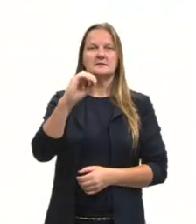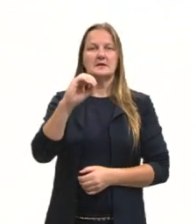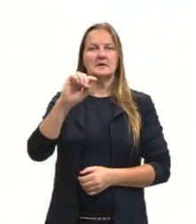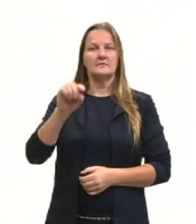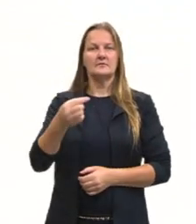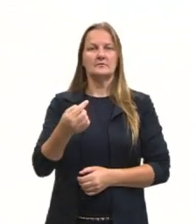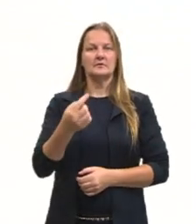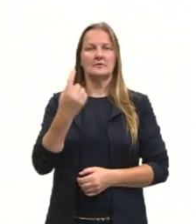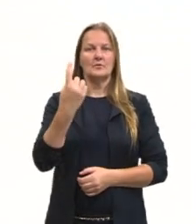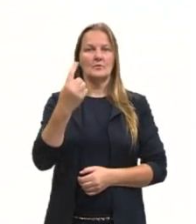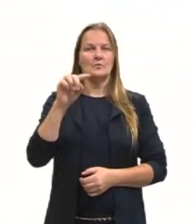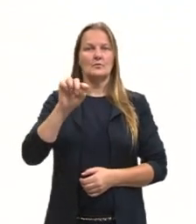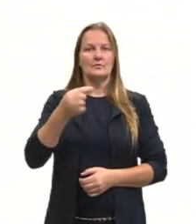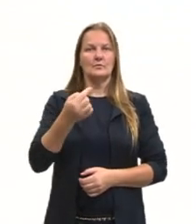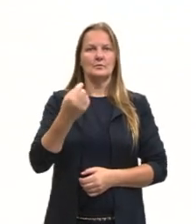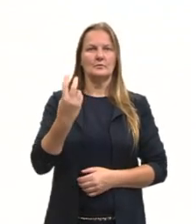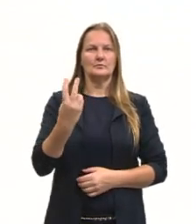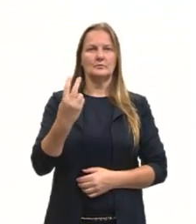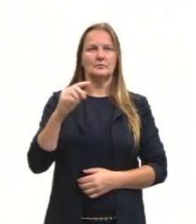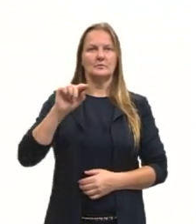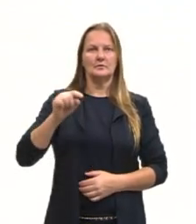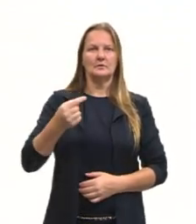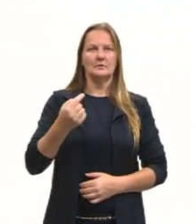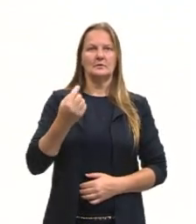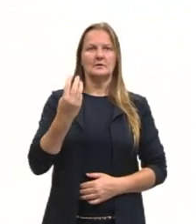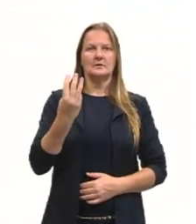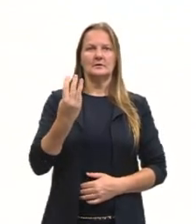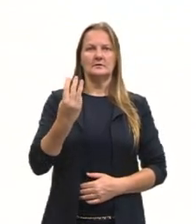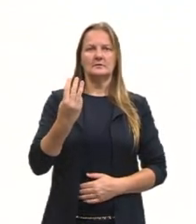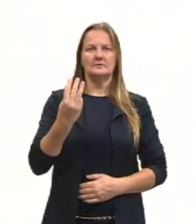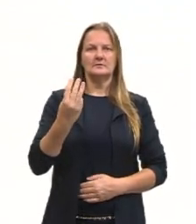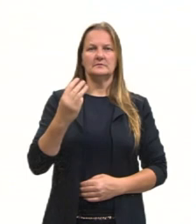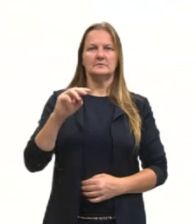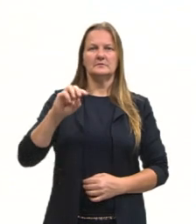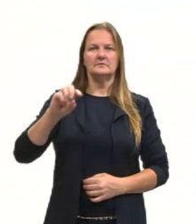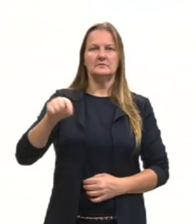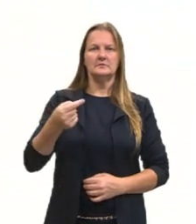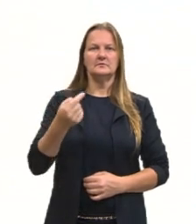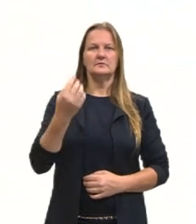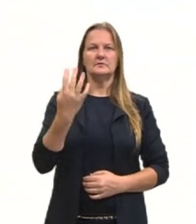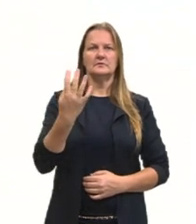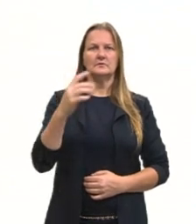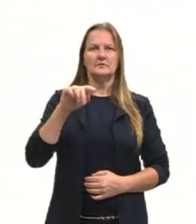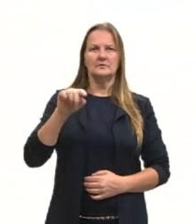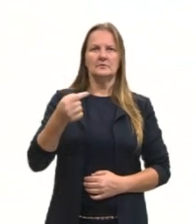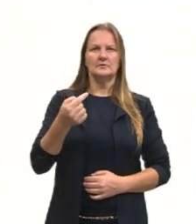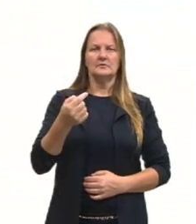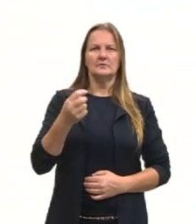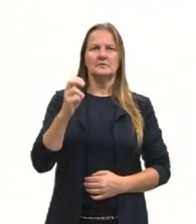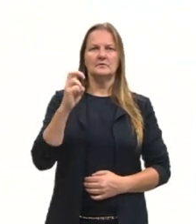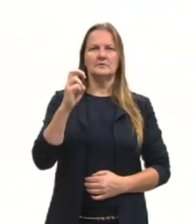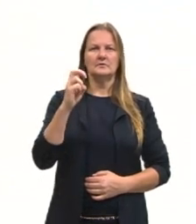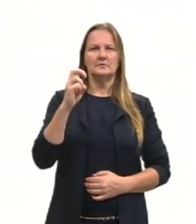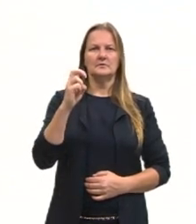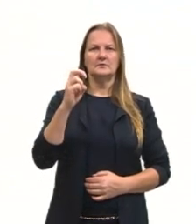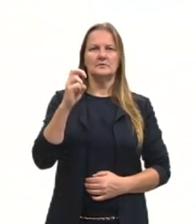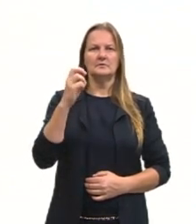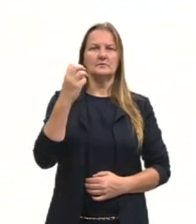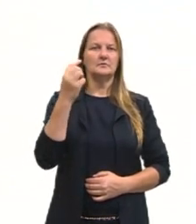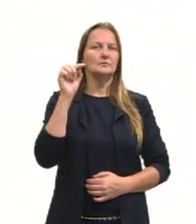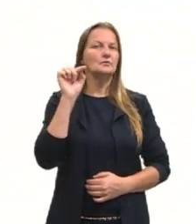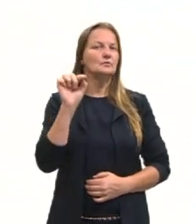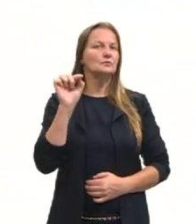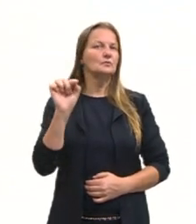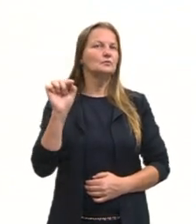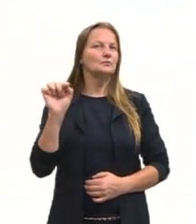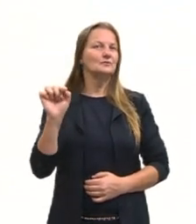0, 1, 2, 3, 4, 3 pontinhos